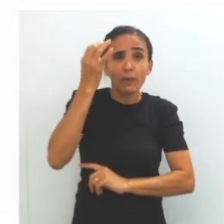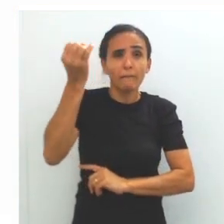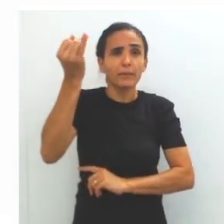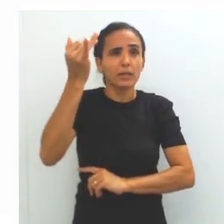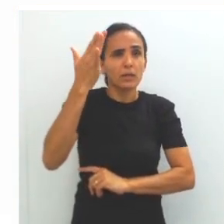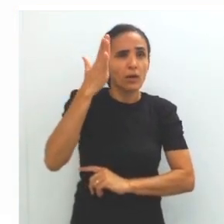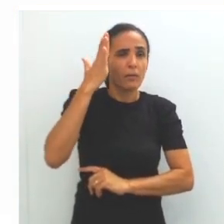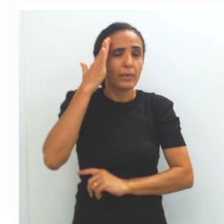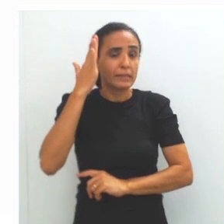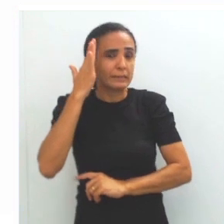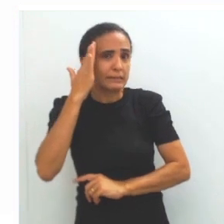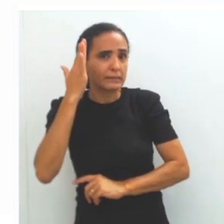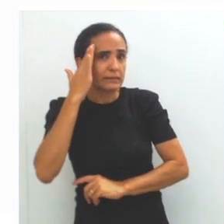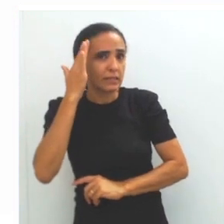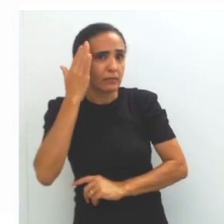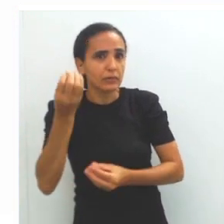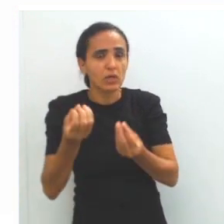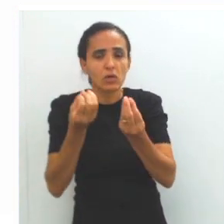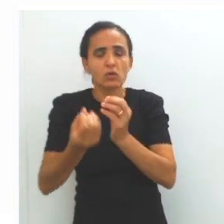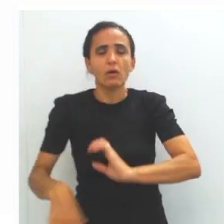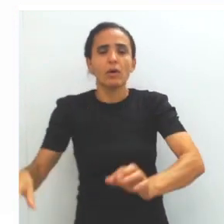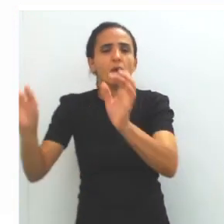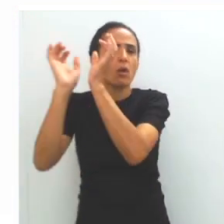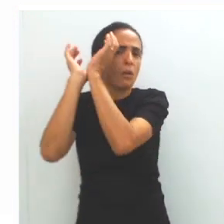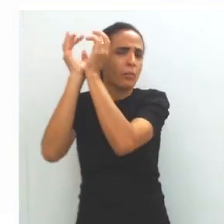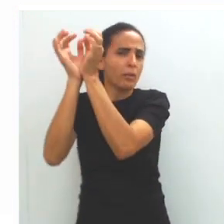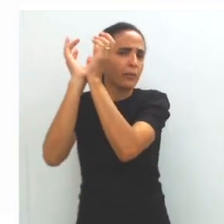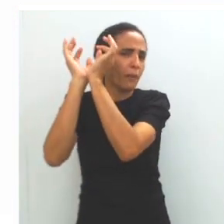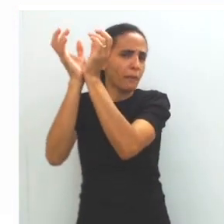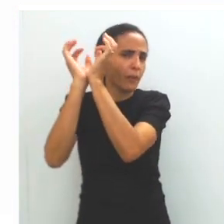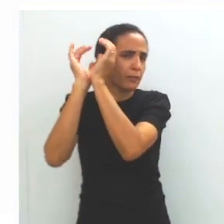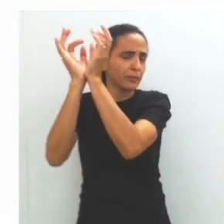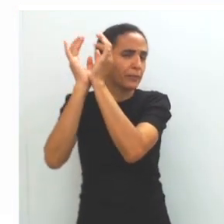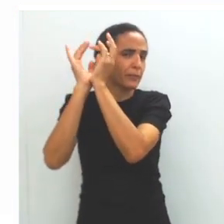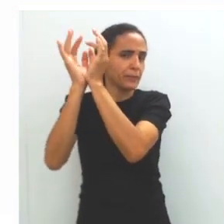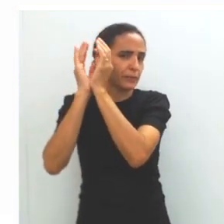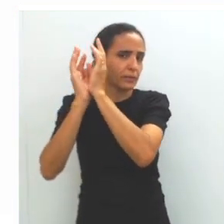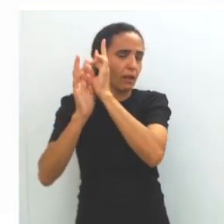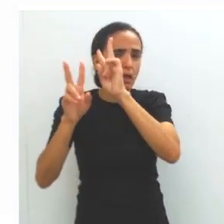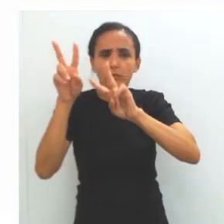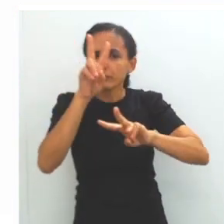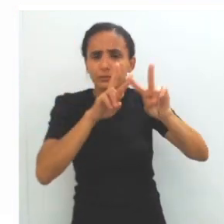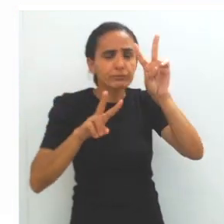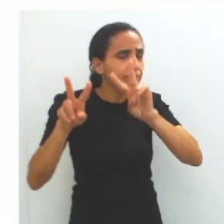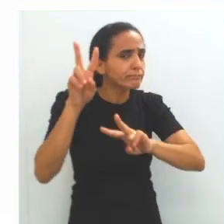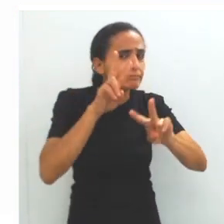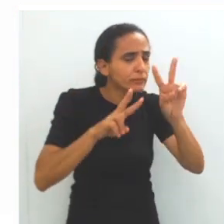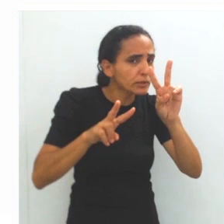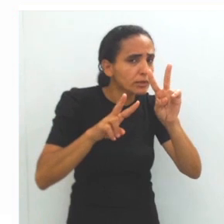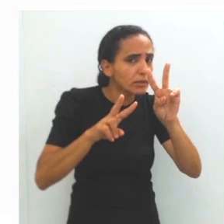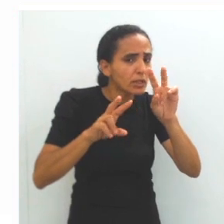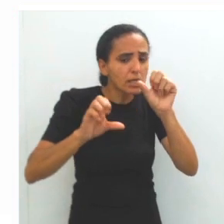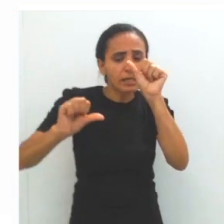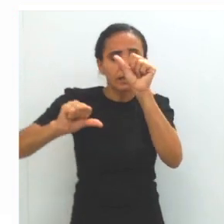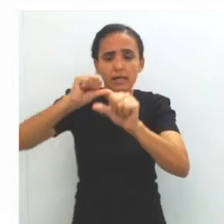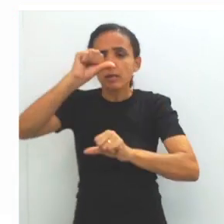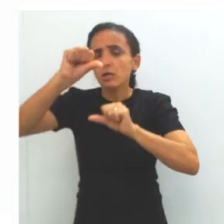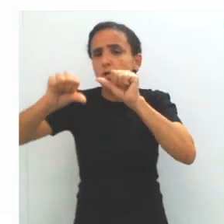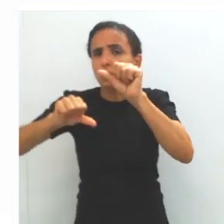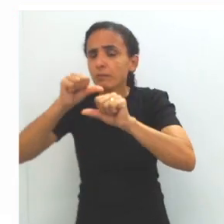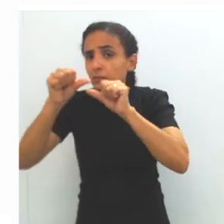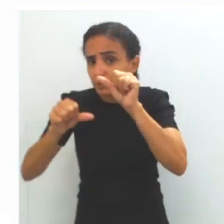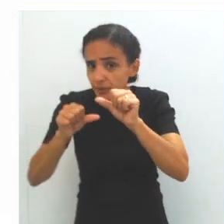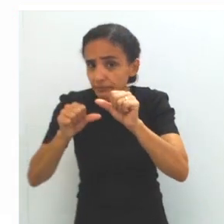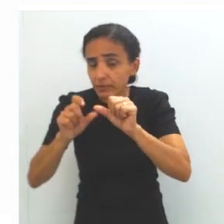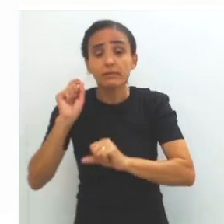nervoso e é enviada através do nervo óptico até o cérebro. Então, quem transforma a